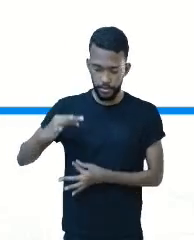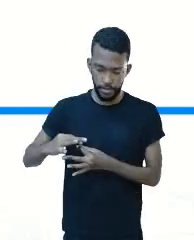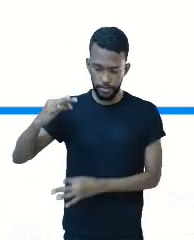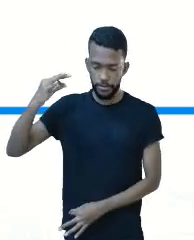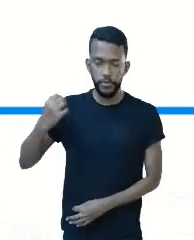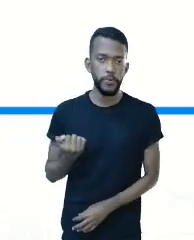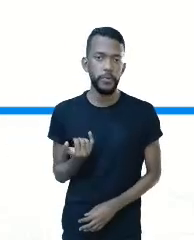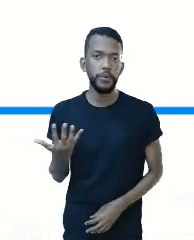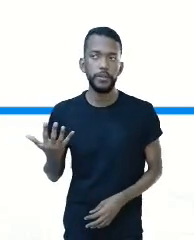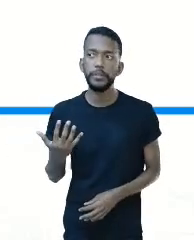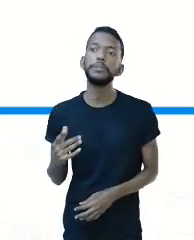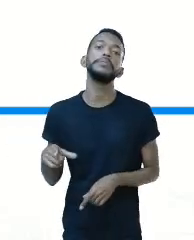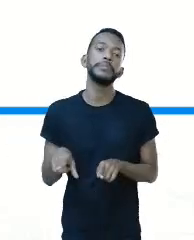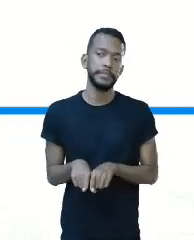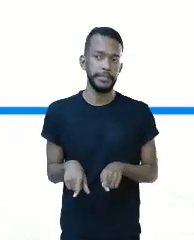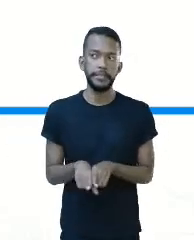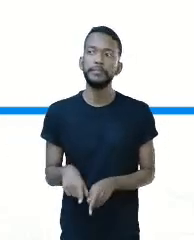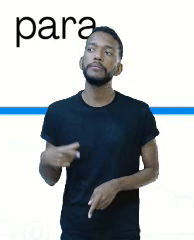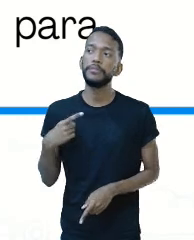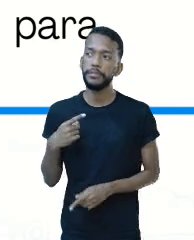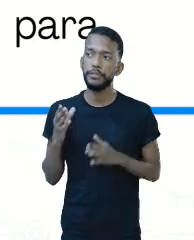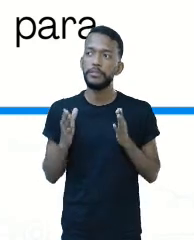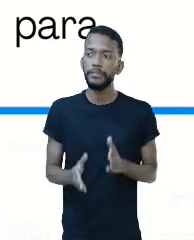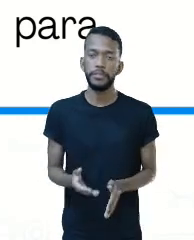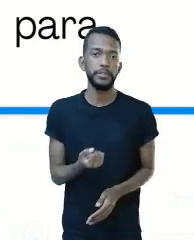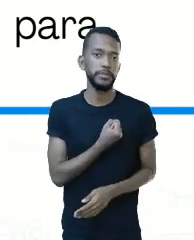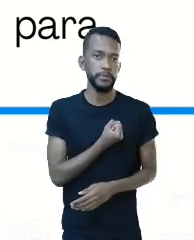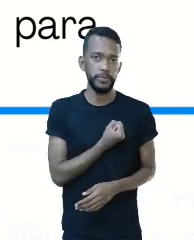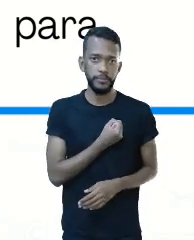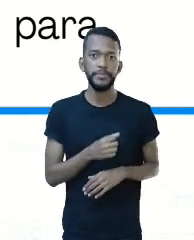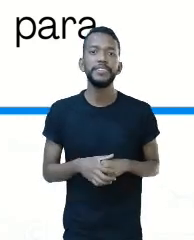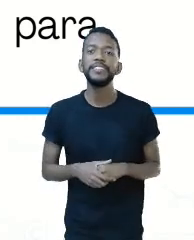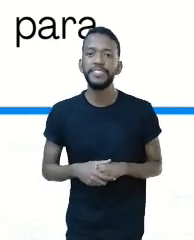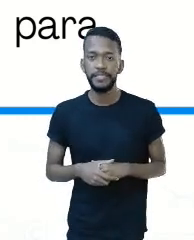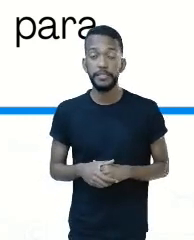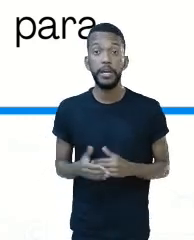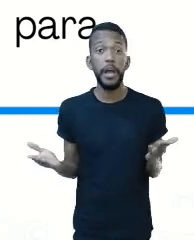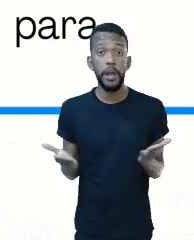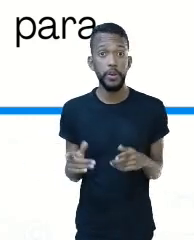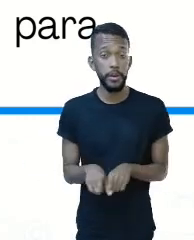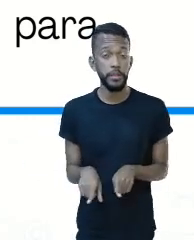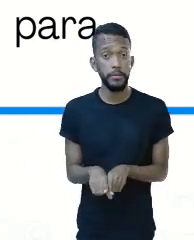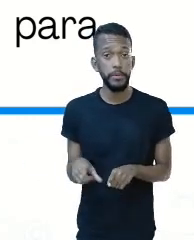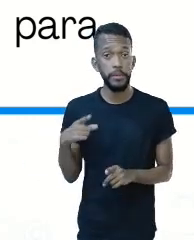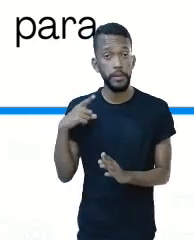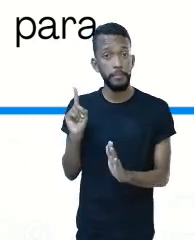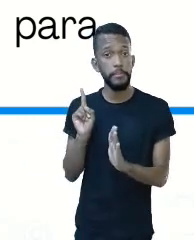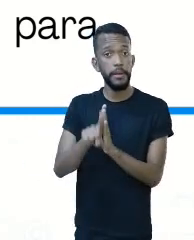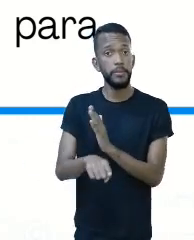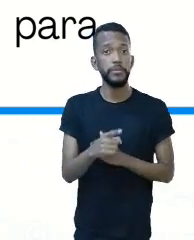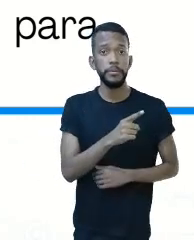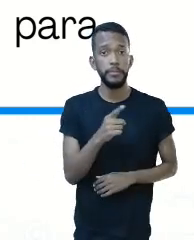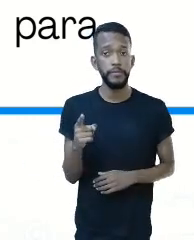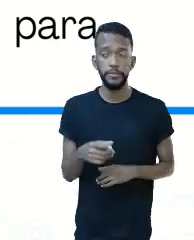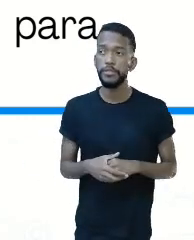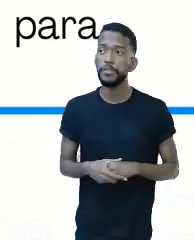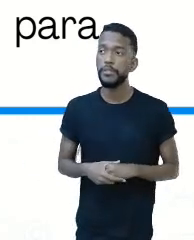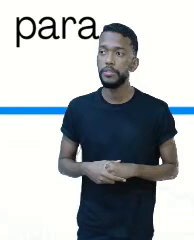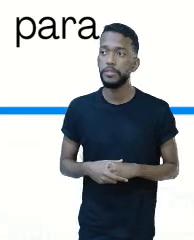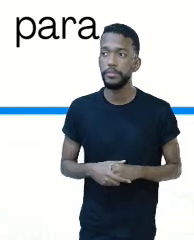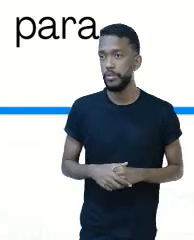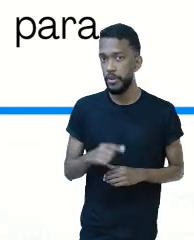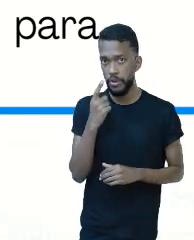tenho? Aí também aparecem os números. Agora tem uma perguntinha para vocês. Olha